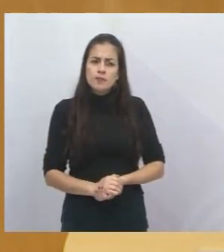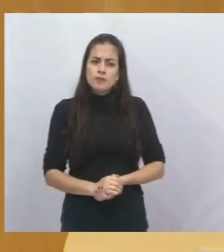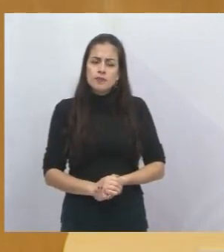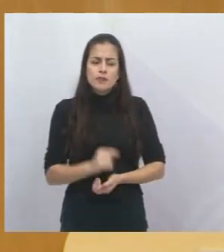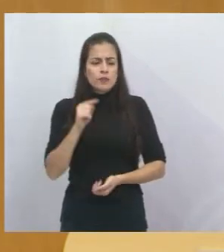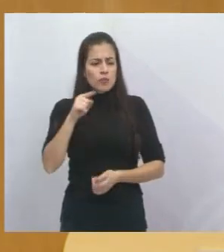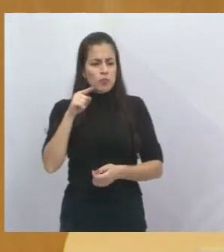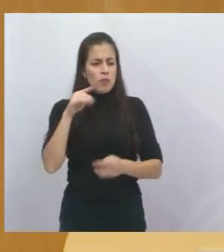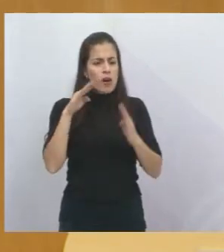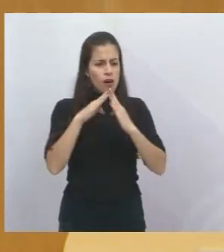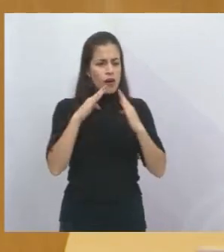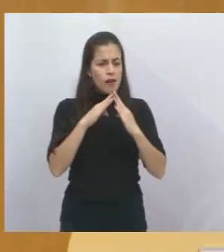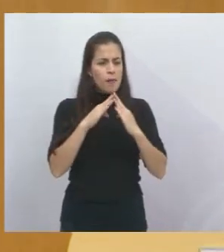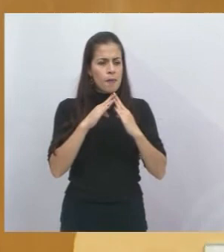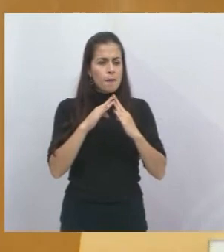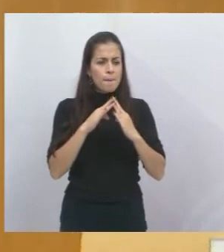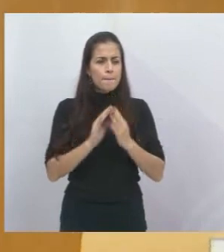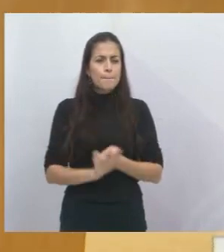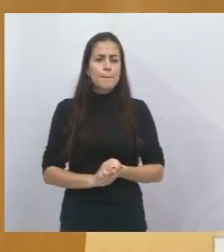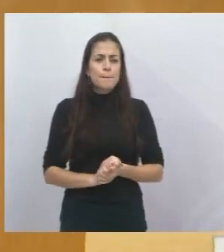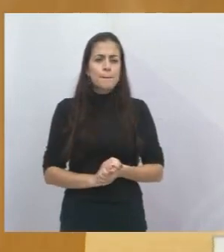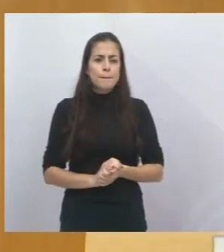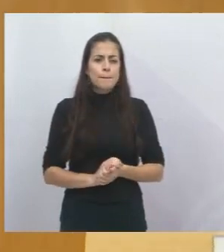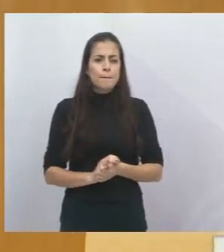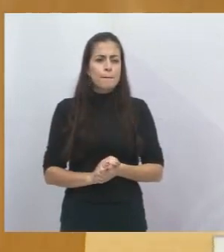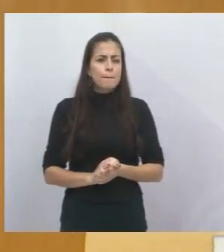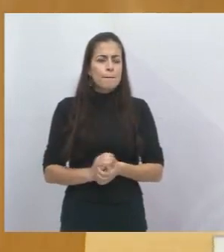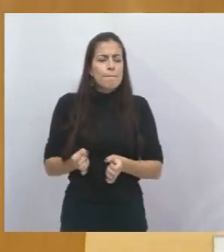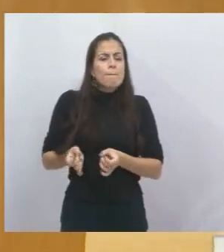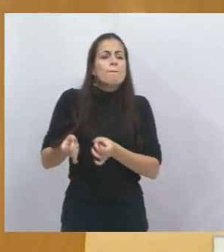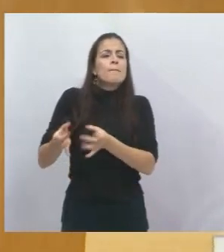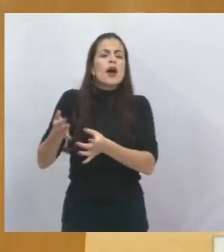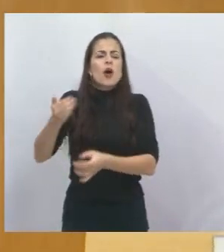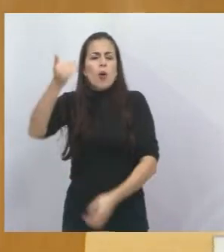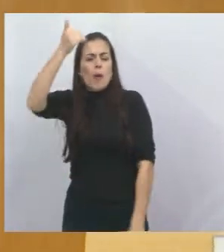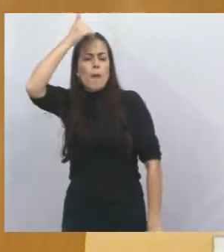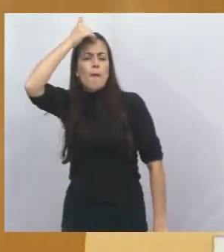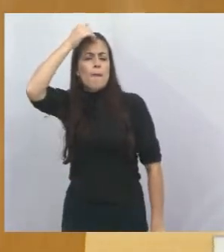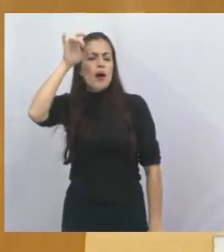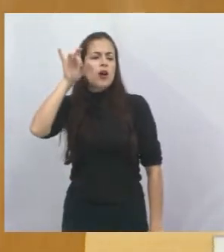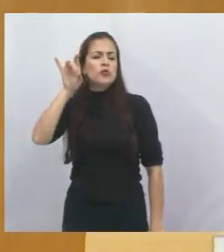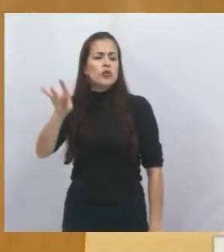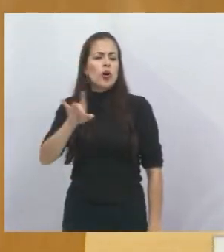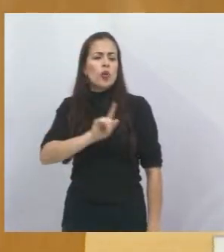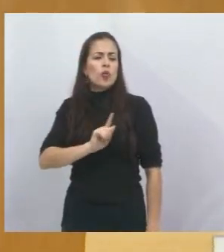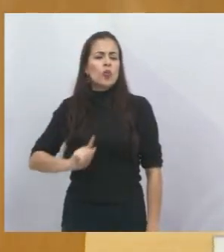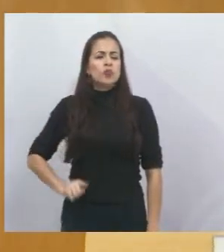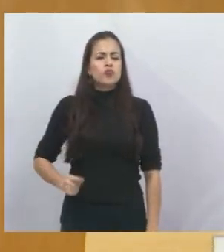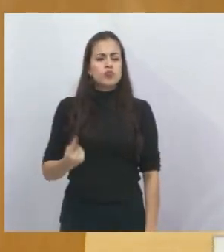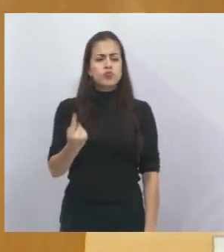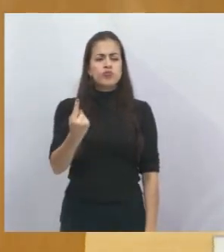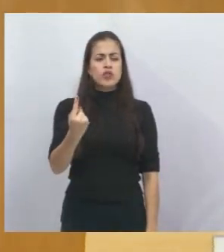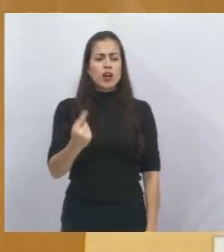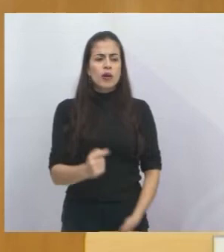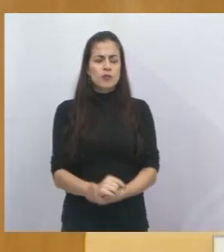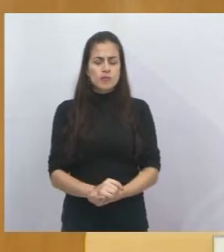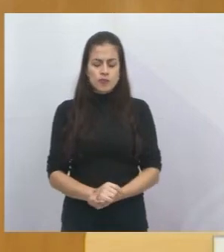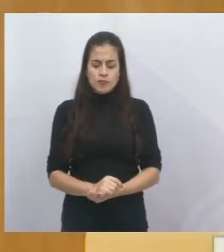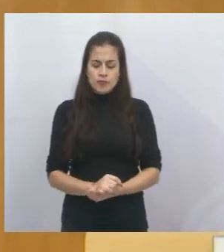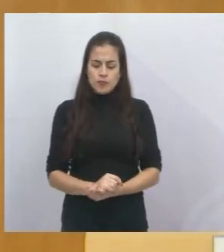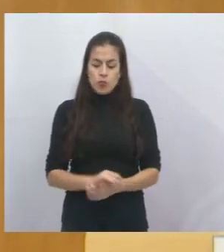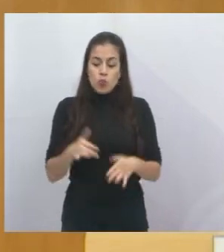que está em casa e às vezes joga a culpa só em um governo, isso aí é para você saber como começou